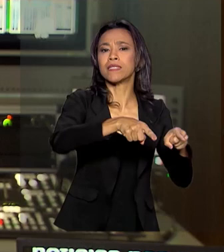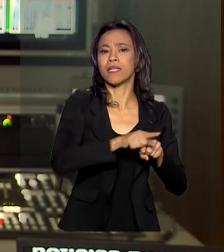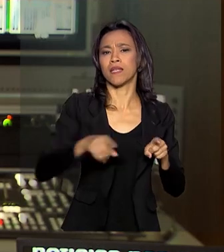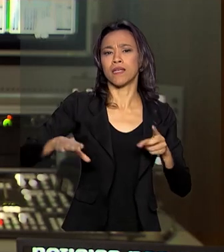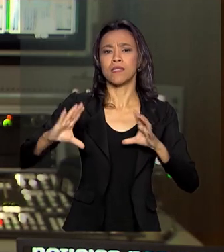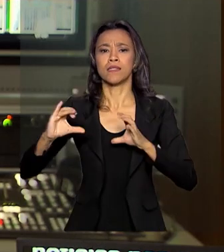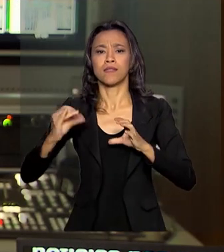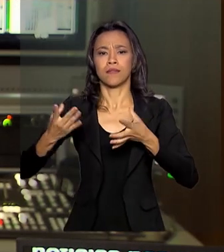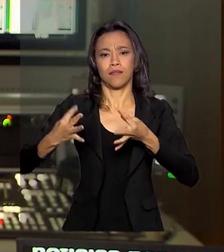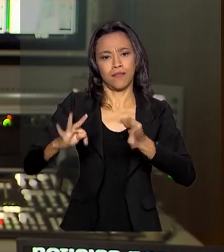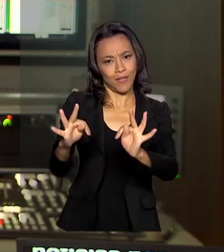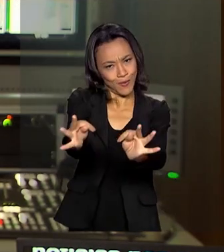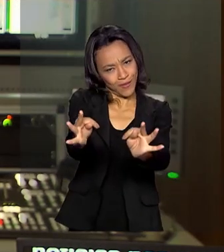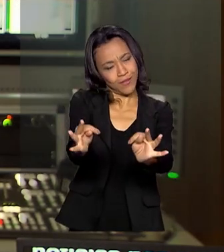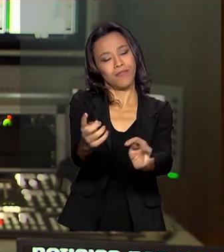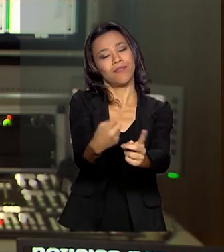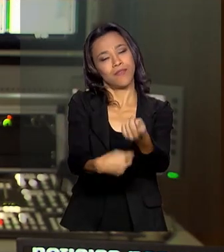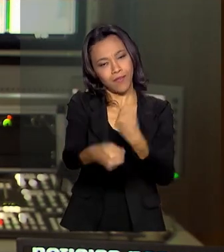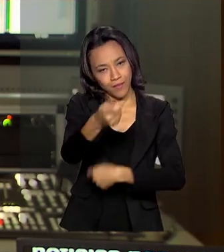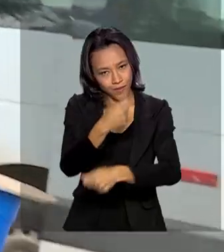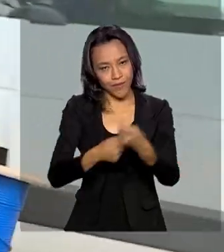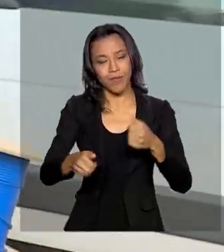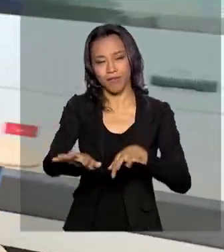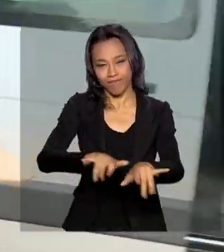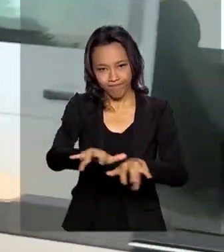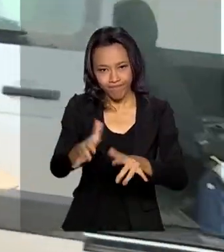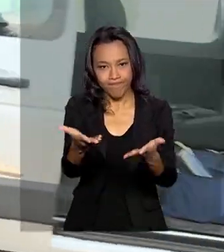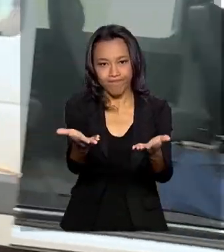ciência, tecnologia e economia digital.